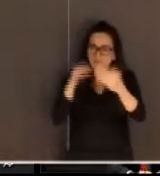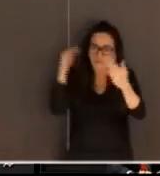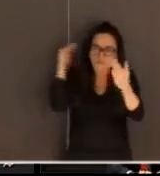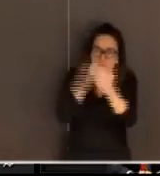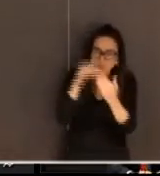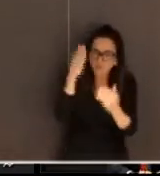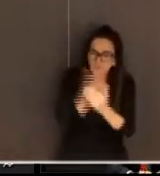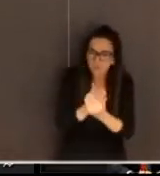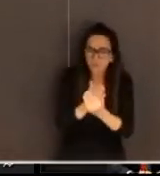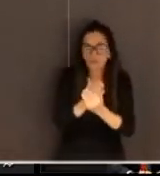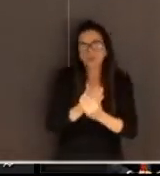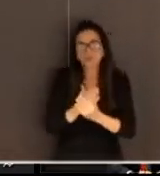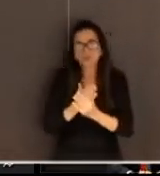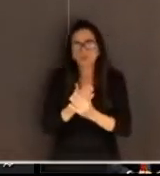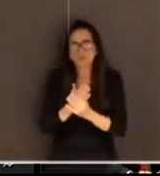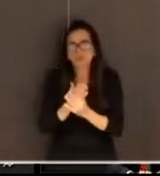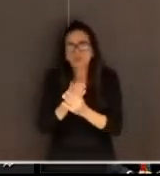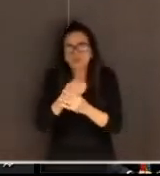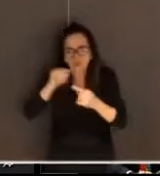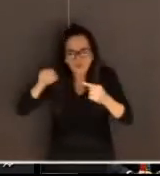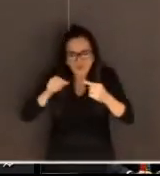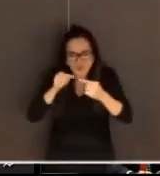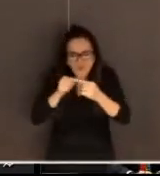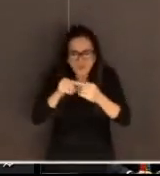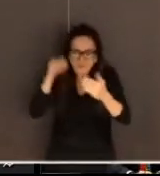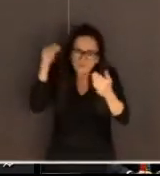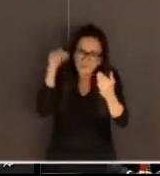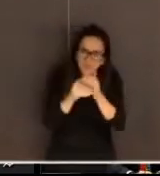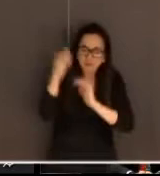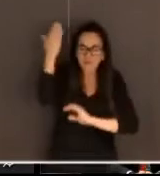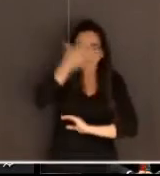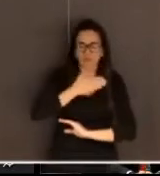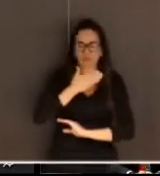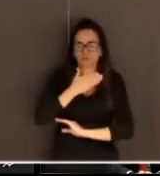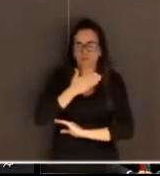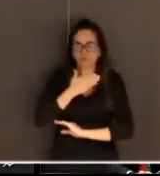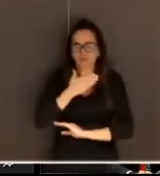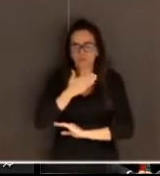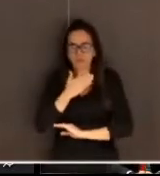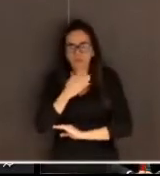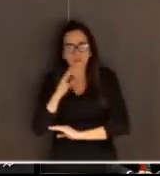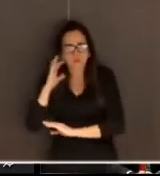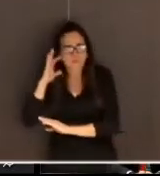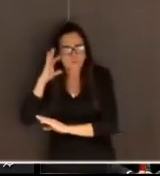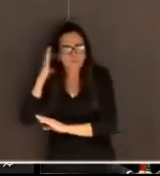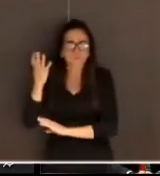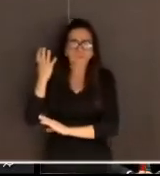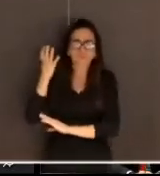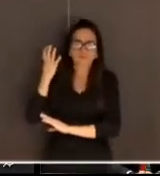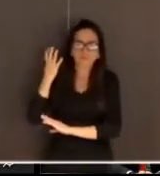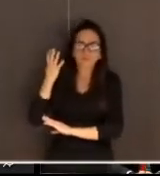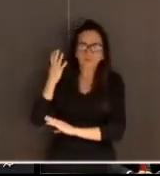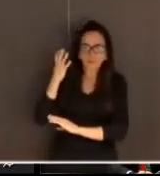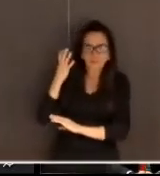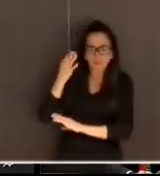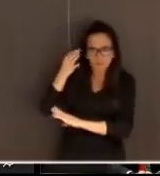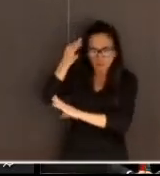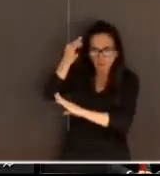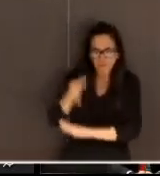processo e o objetivo final das provas. Uma decisão que corresponda àquilo que